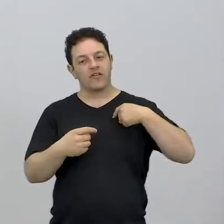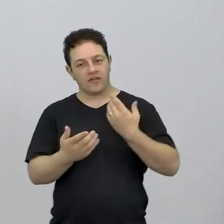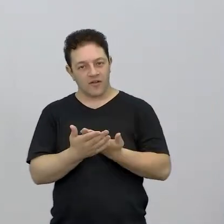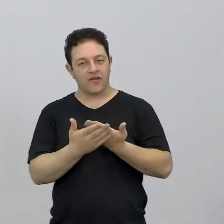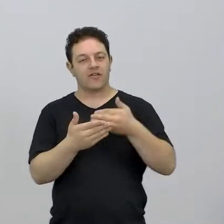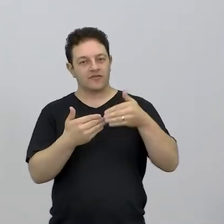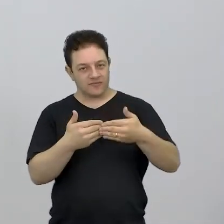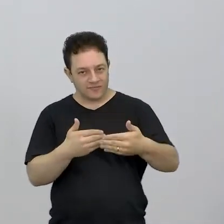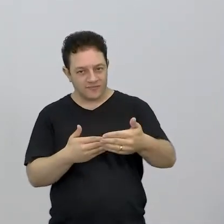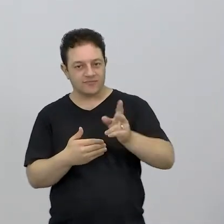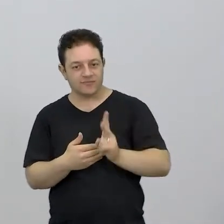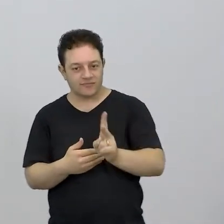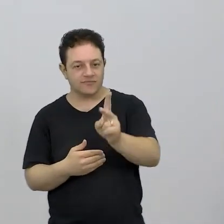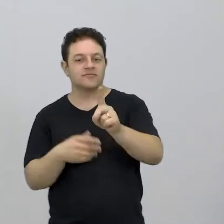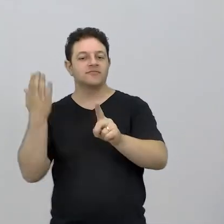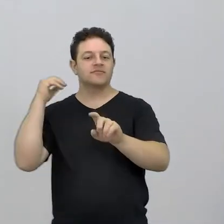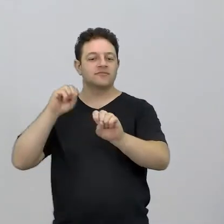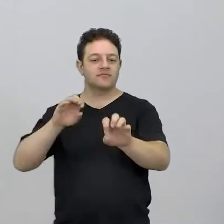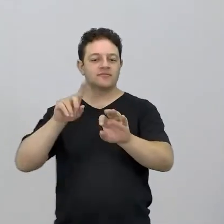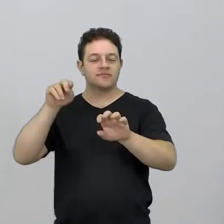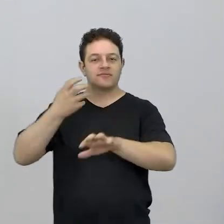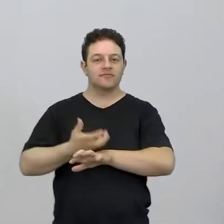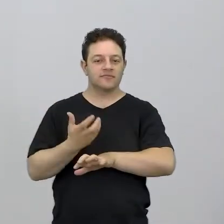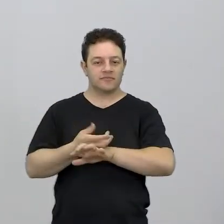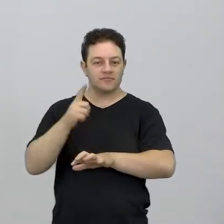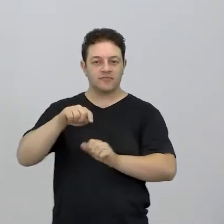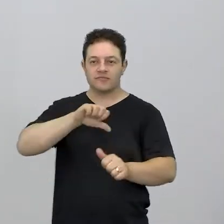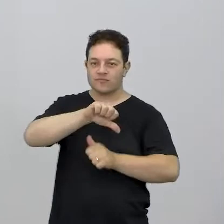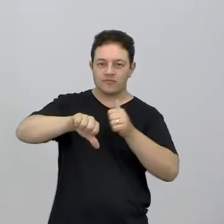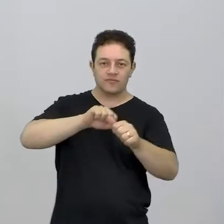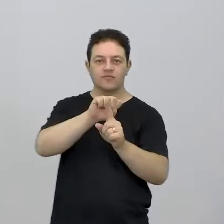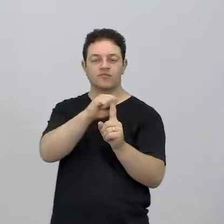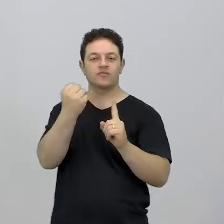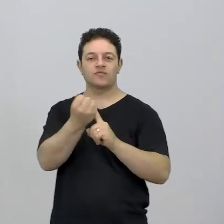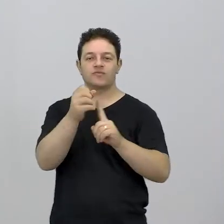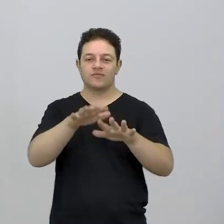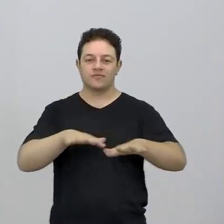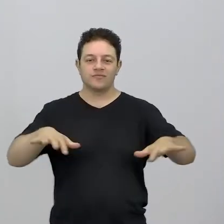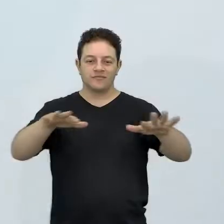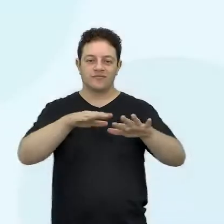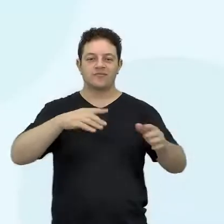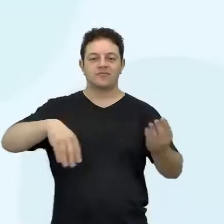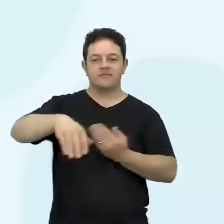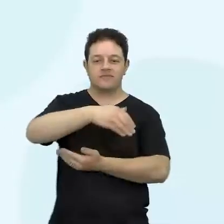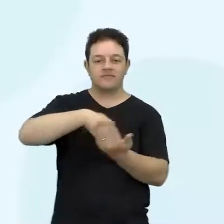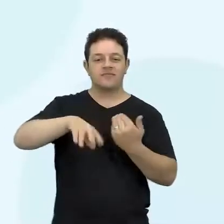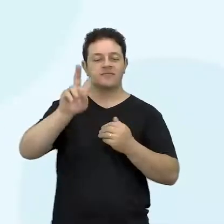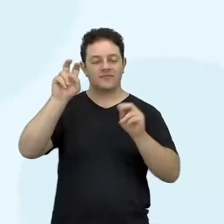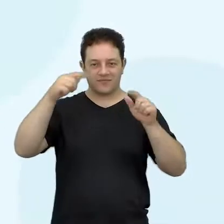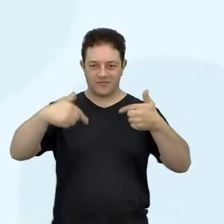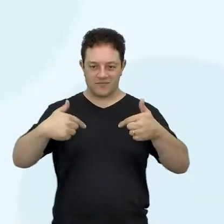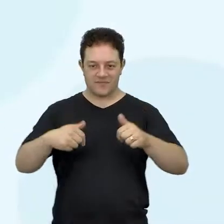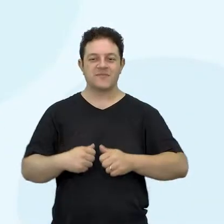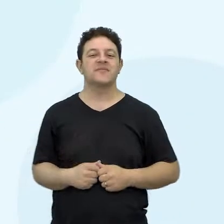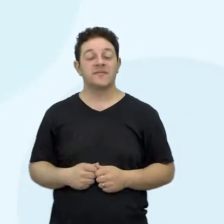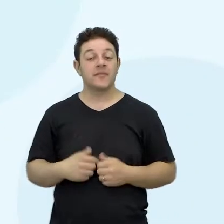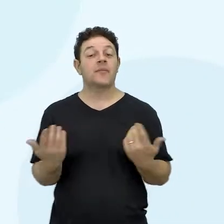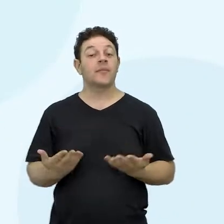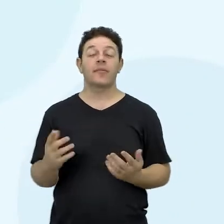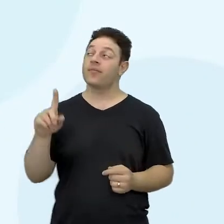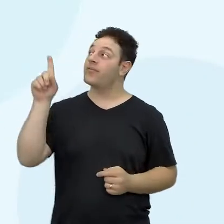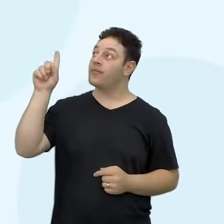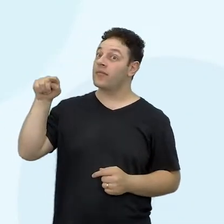ela deu, que foi desse componente aqui, que é mudanças sociais, demografia e trabalho. Nós estamos agora